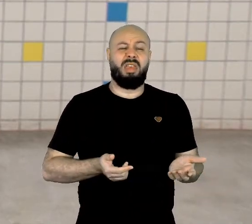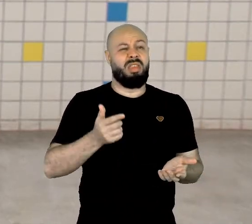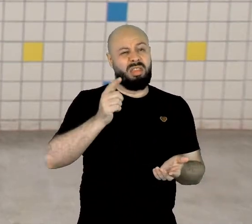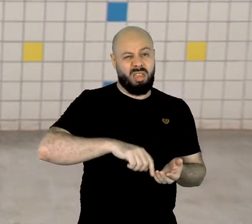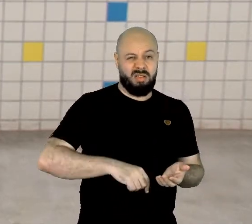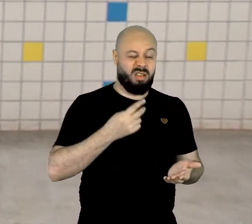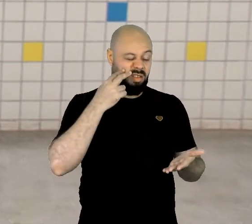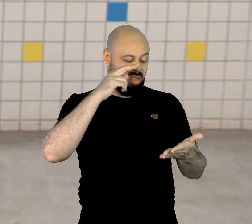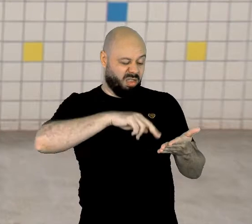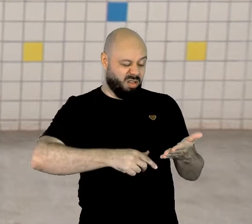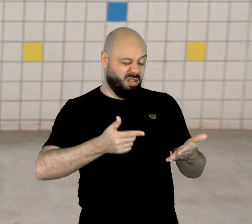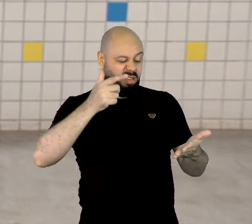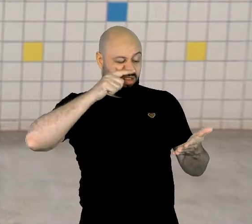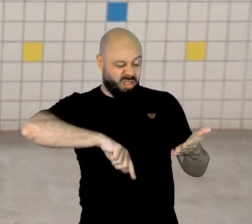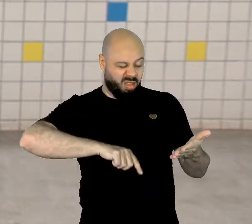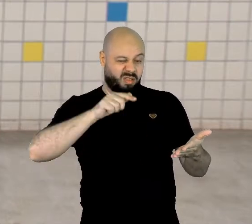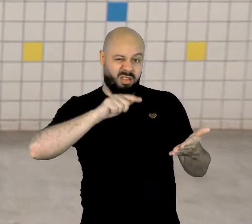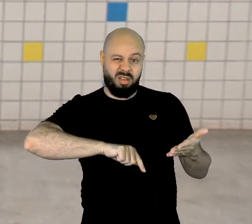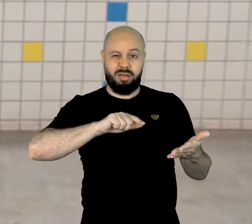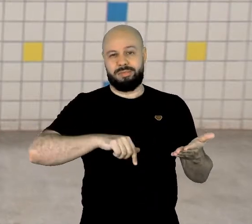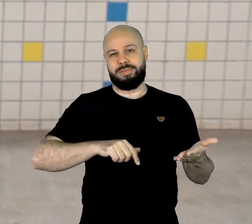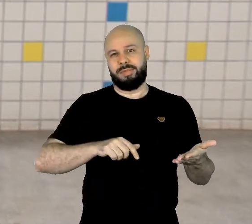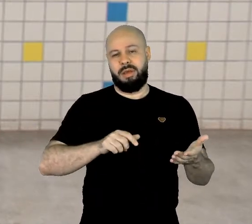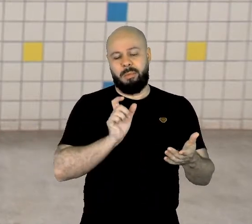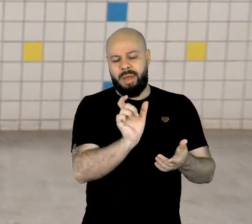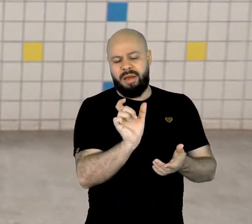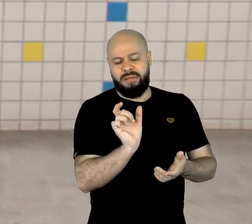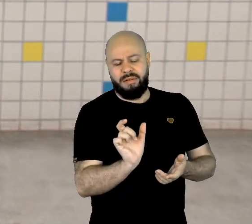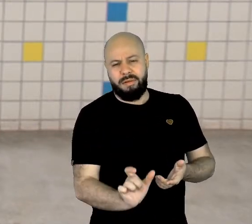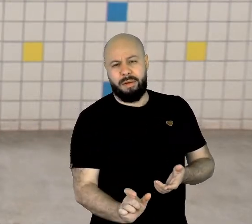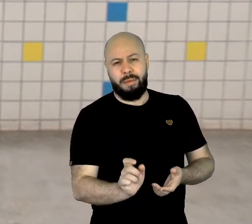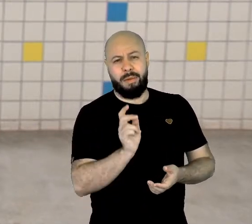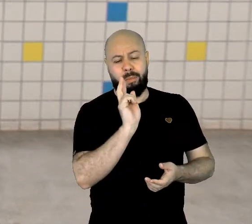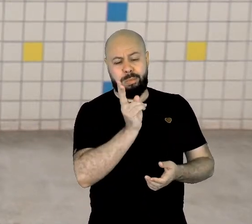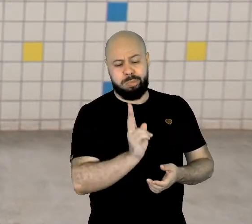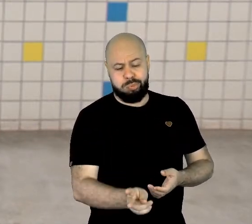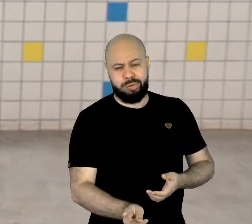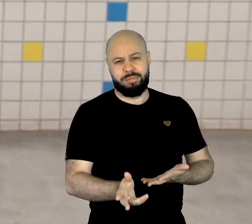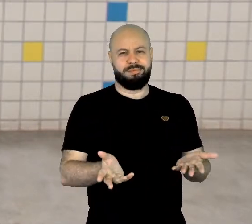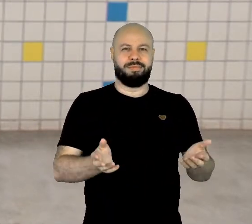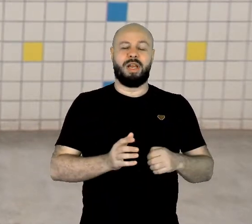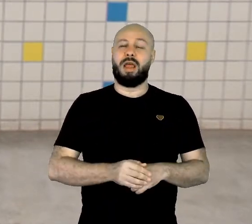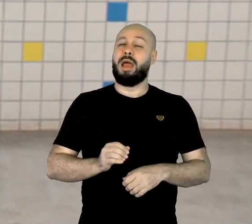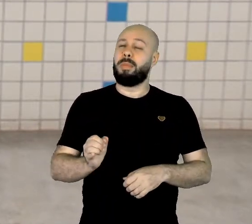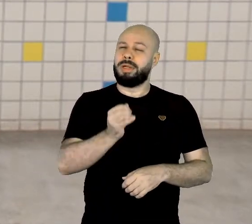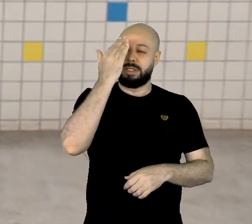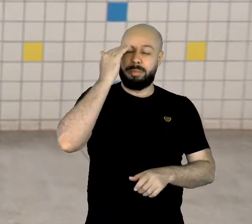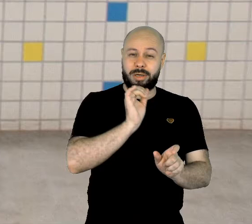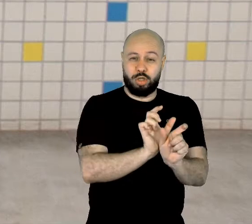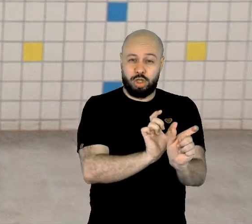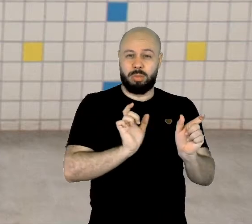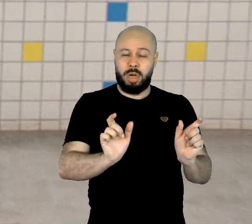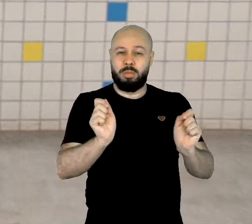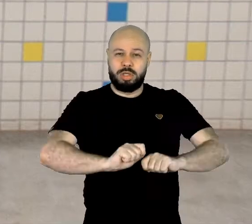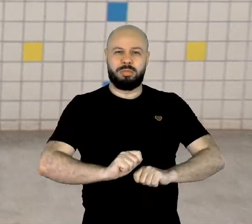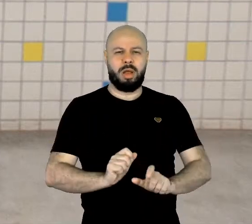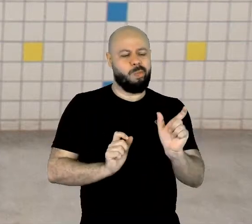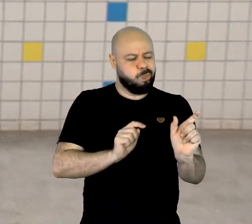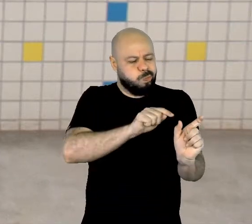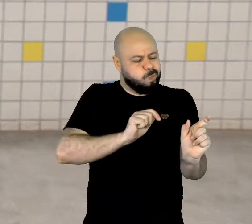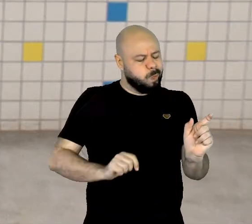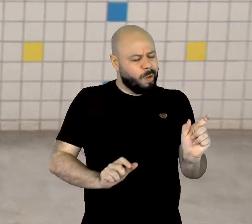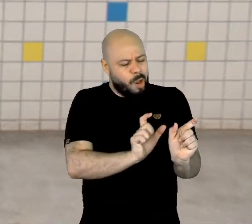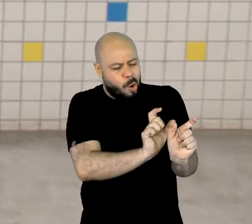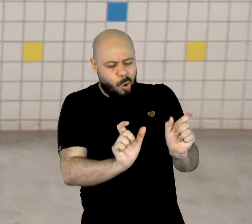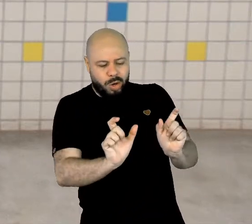repetitivo, cansativo. Então, é de suma importância você entender o que é o sinônimo e quais são os sinônimos dessas palavras. Que